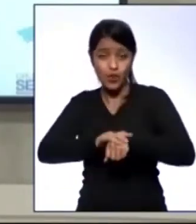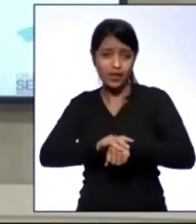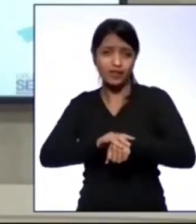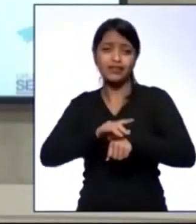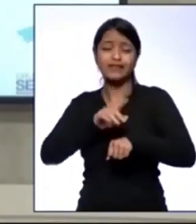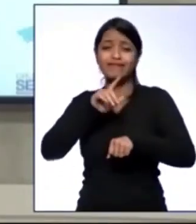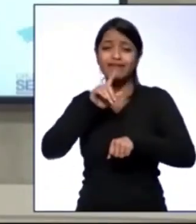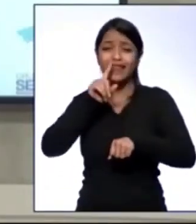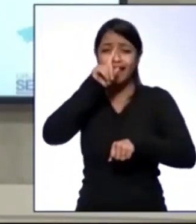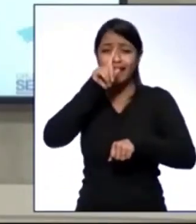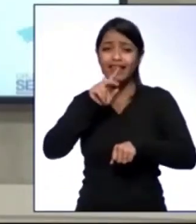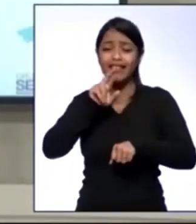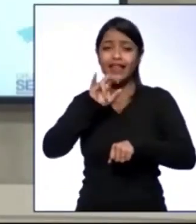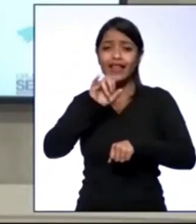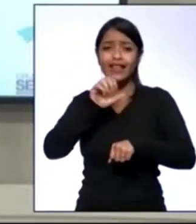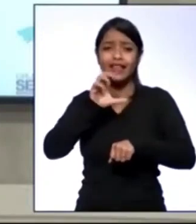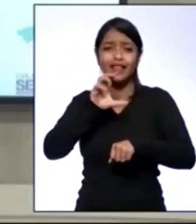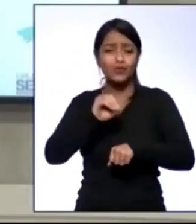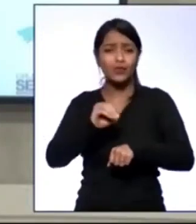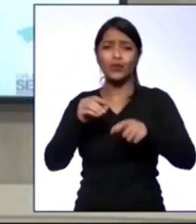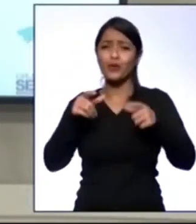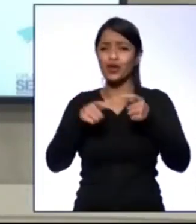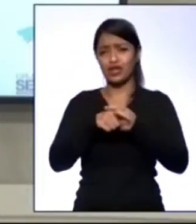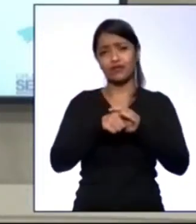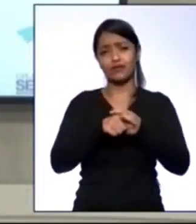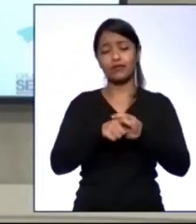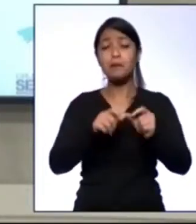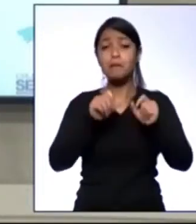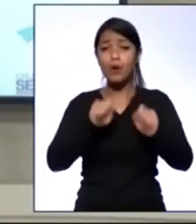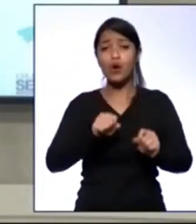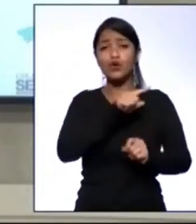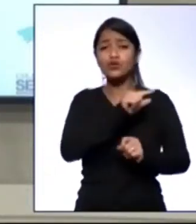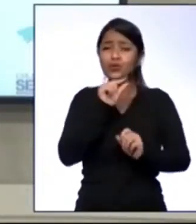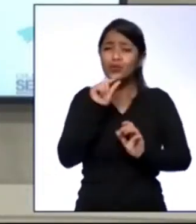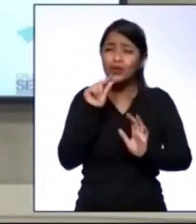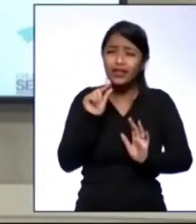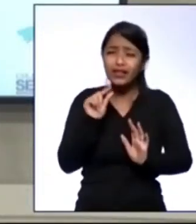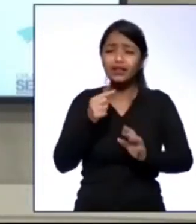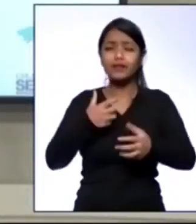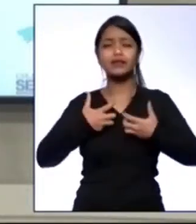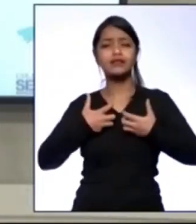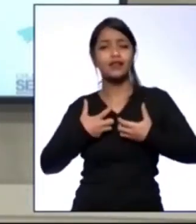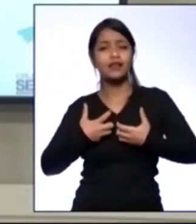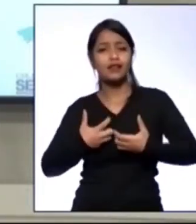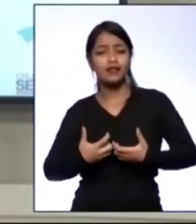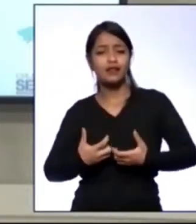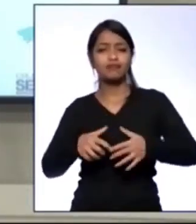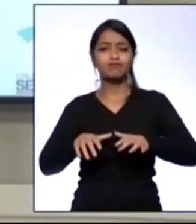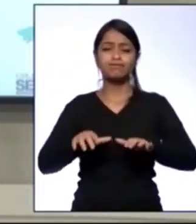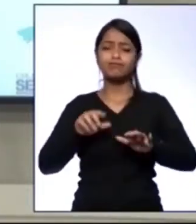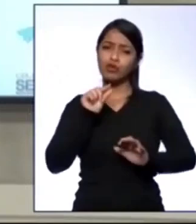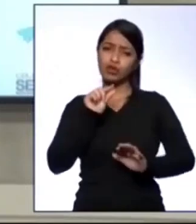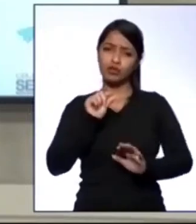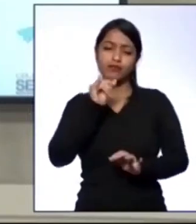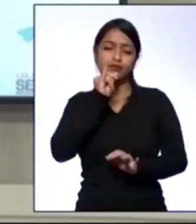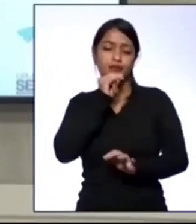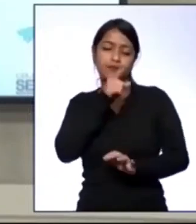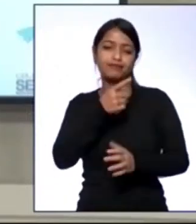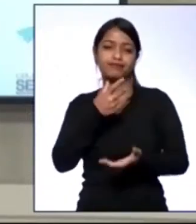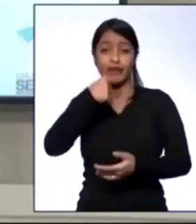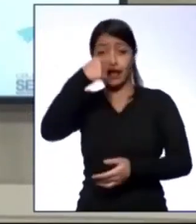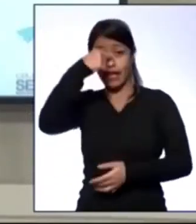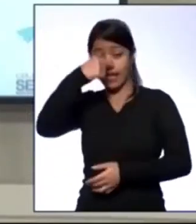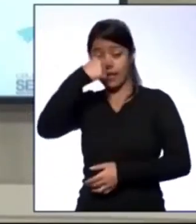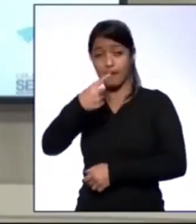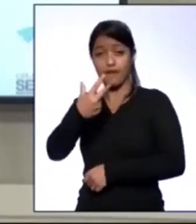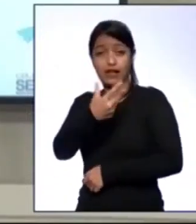até ficar com uma indisposição, que é uma resposta inespecífica a uma doença. Ou seja, você tomou vacina contra a gripe.